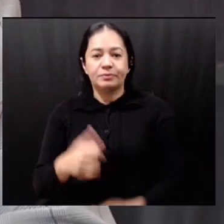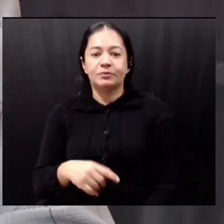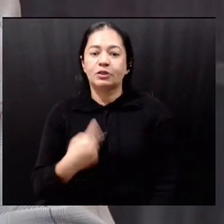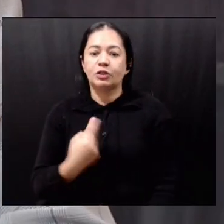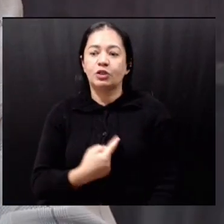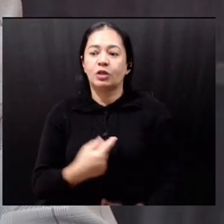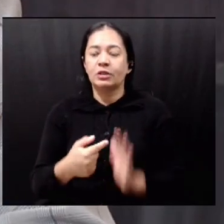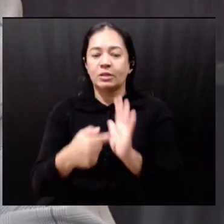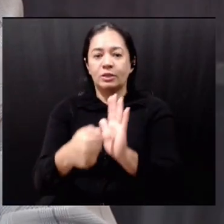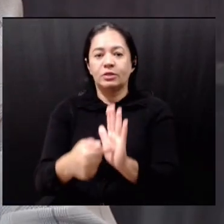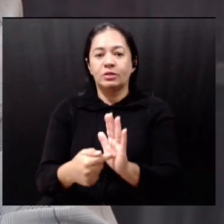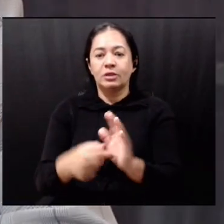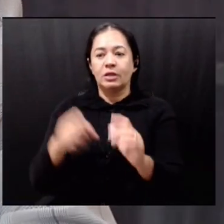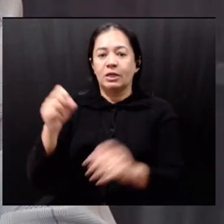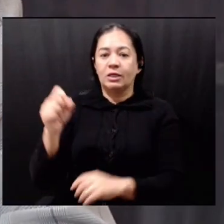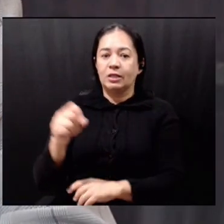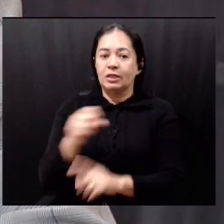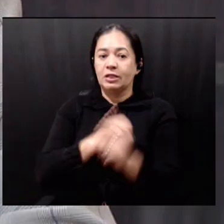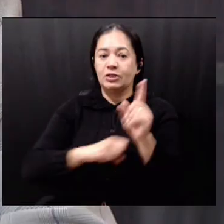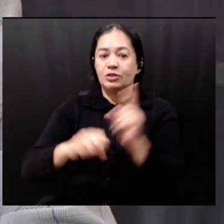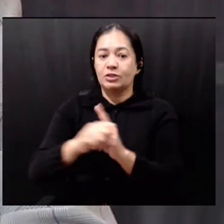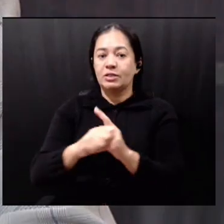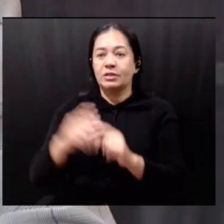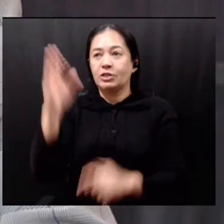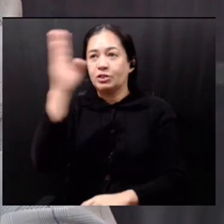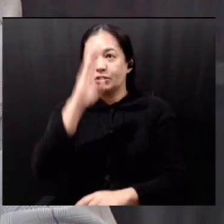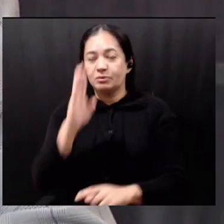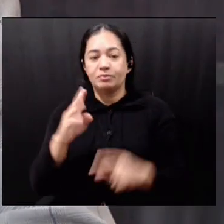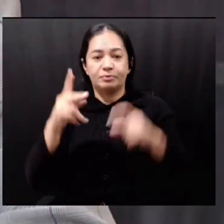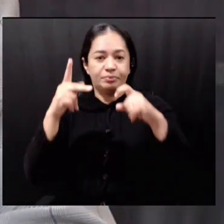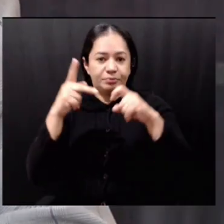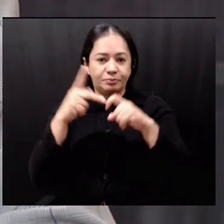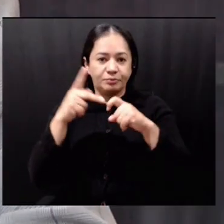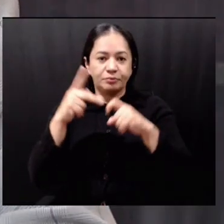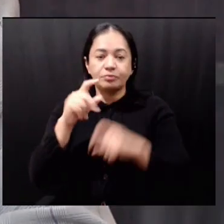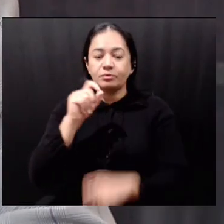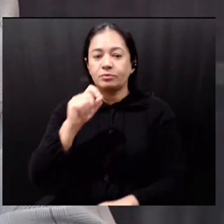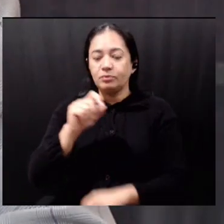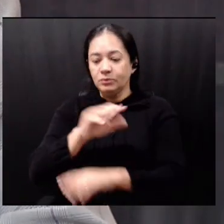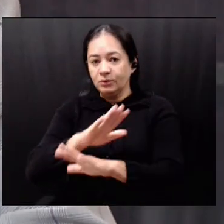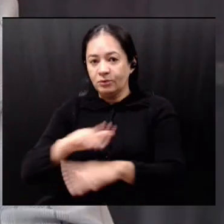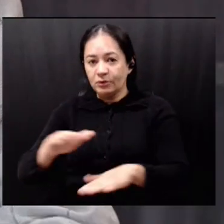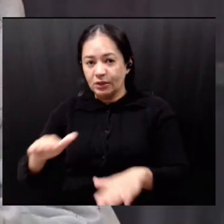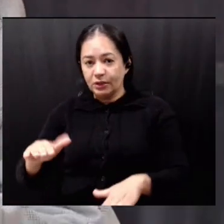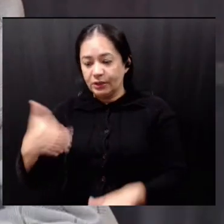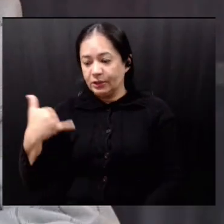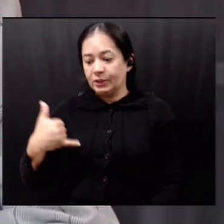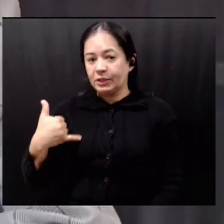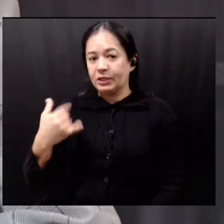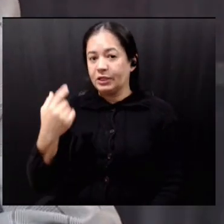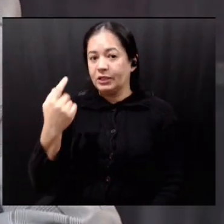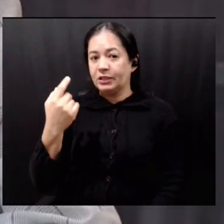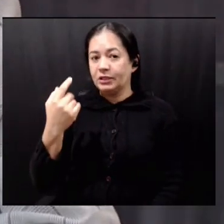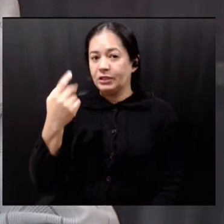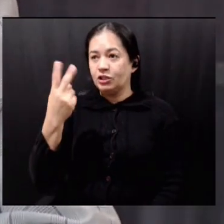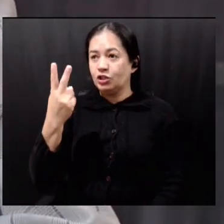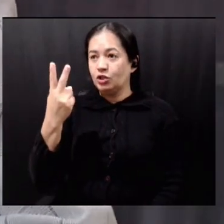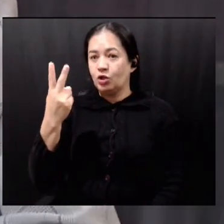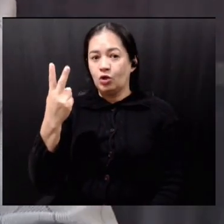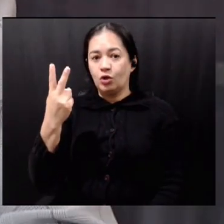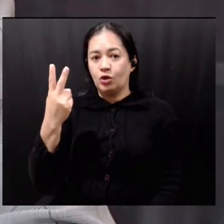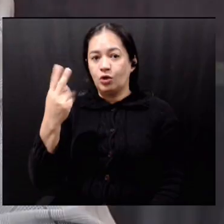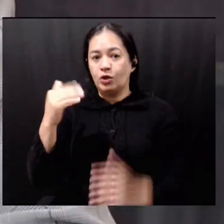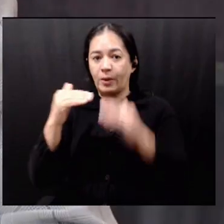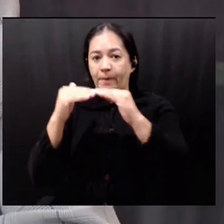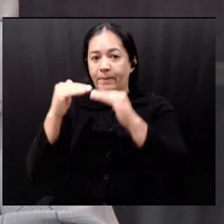Sociedade Brasileira de Pediatria, que crianças para menores de 2 anos, a exibição ali para tela deve ser